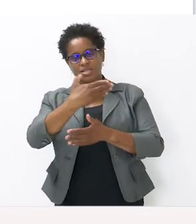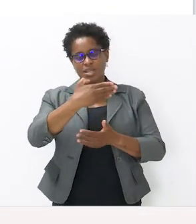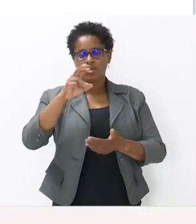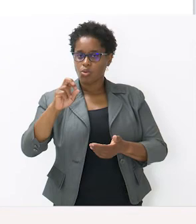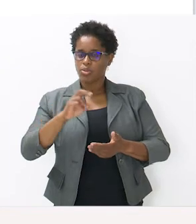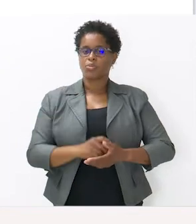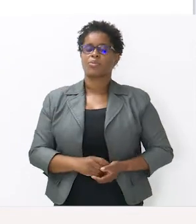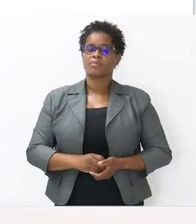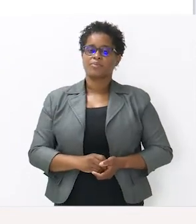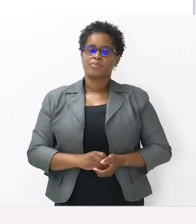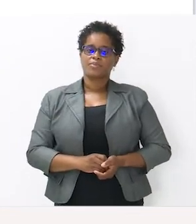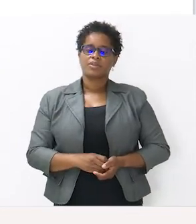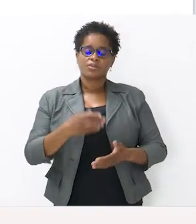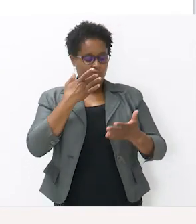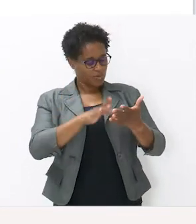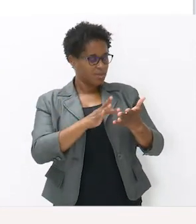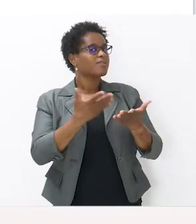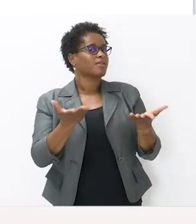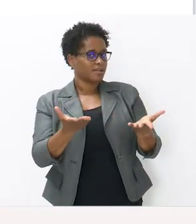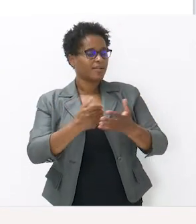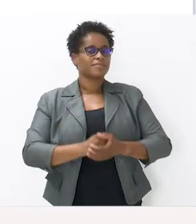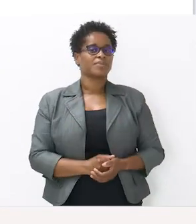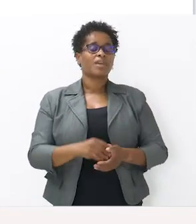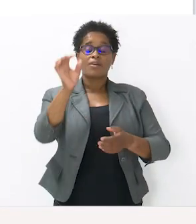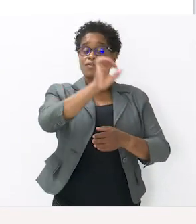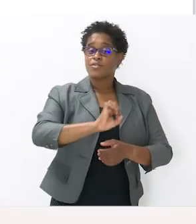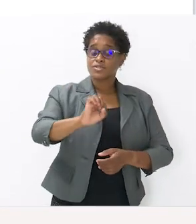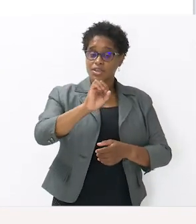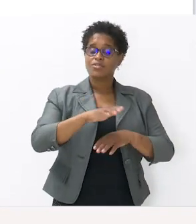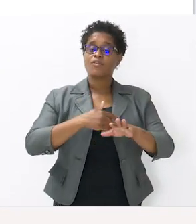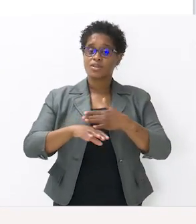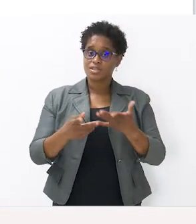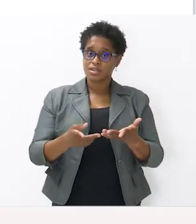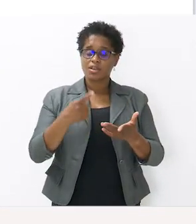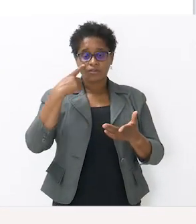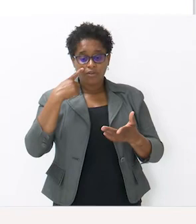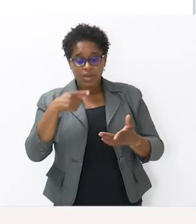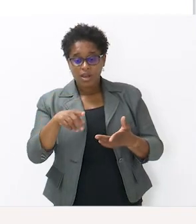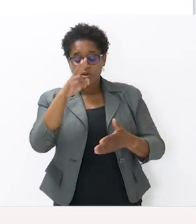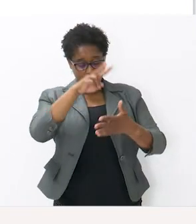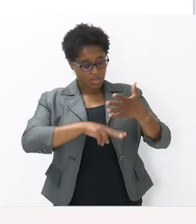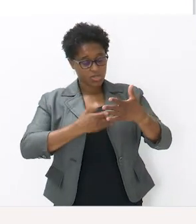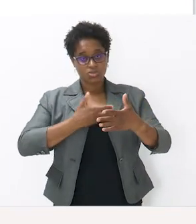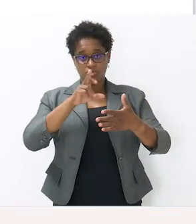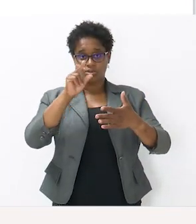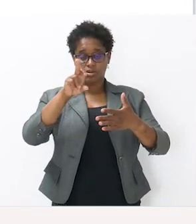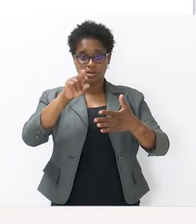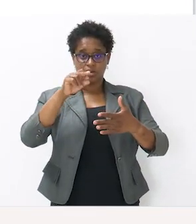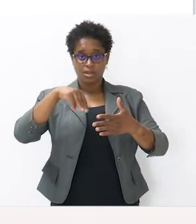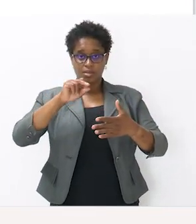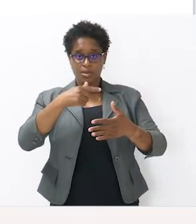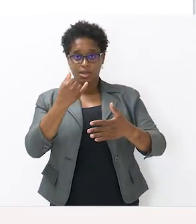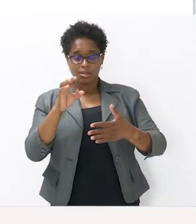78 do manual, é claro, vocês vão encontrar um texto dramático e